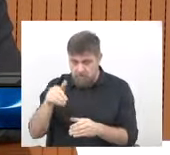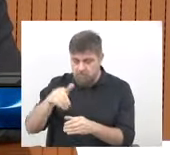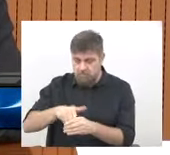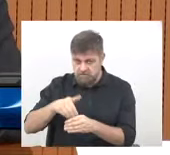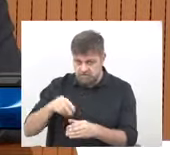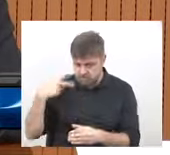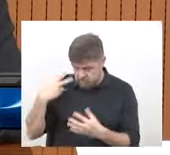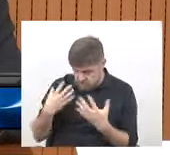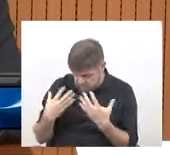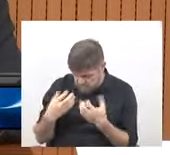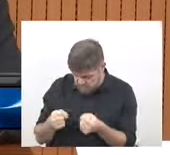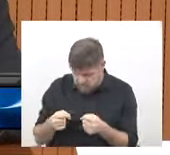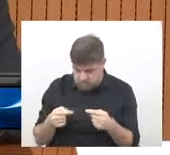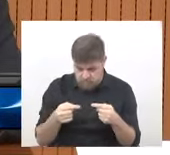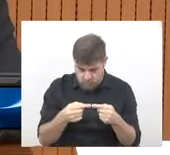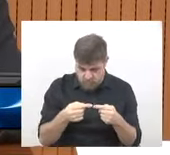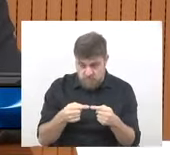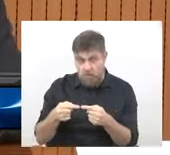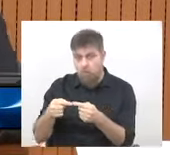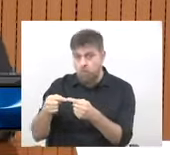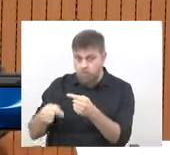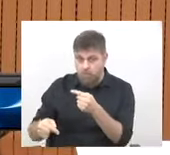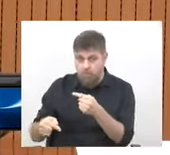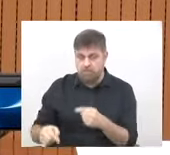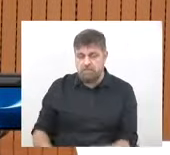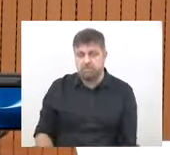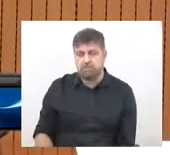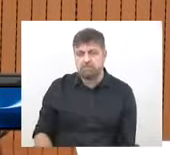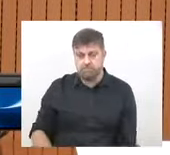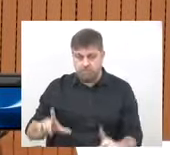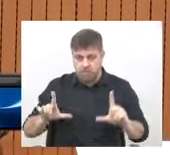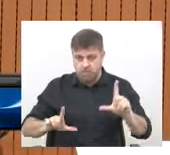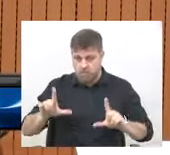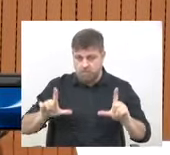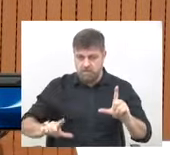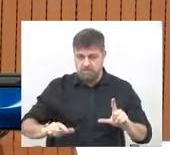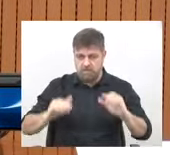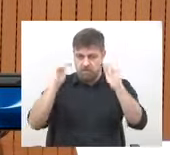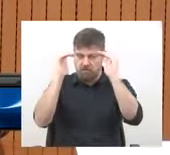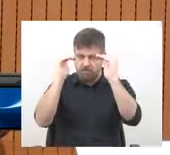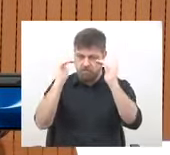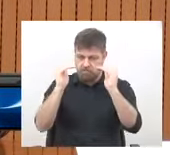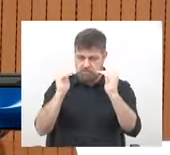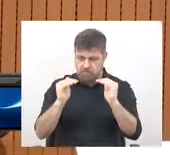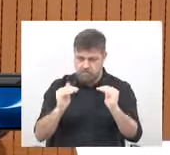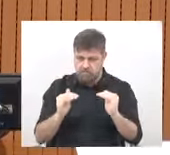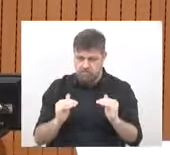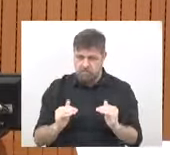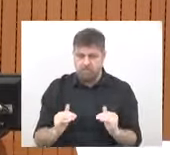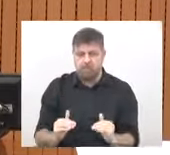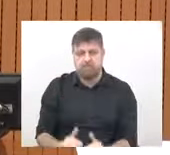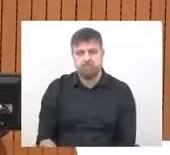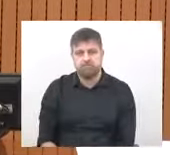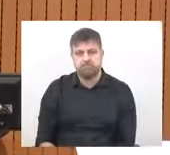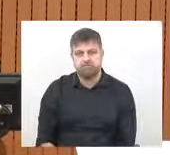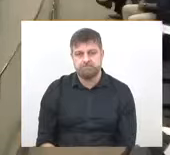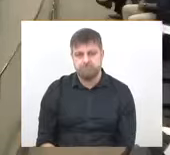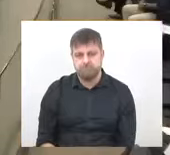às emendas votarão sim. Contrários votarão não. Aberto o processo de